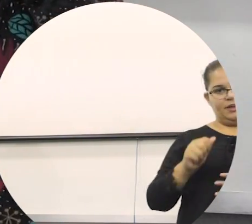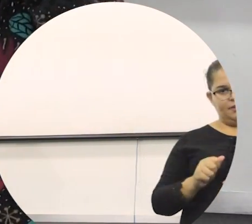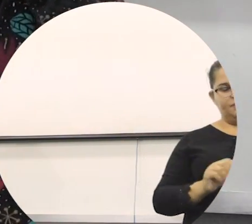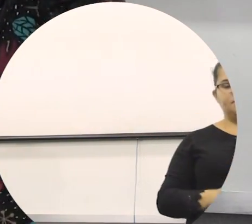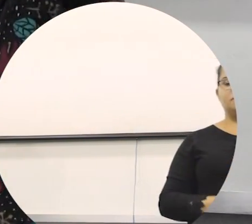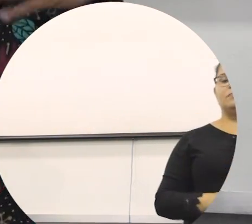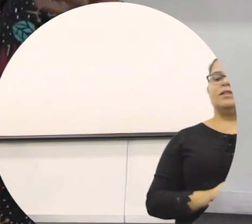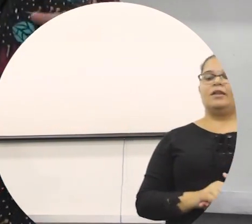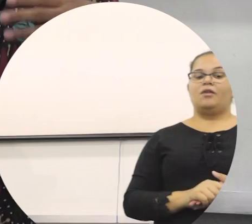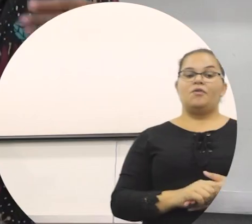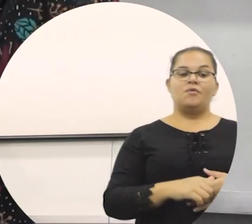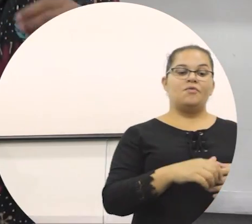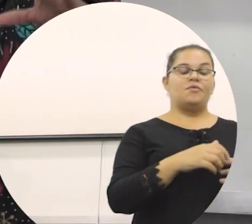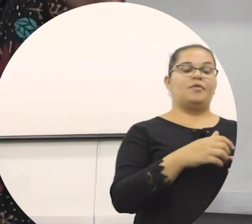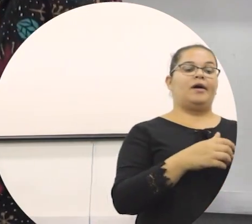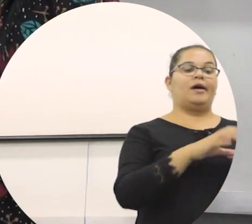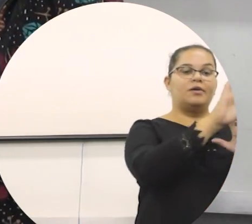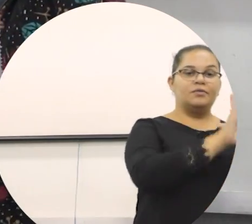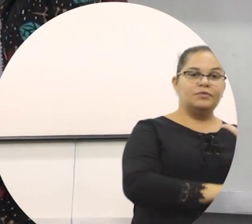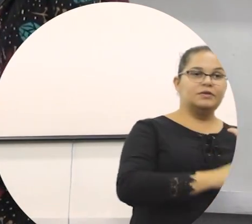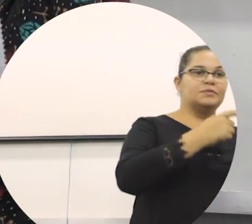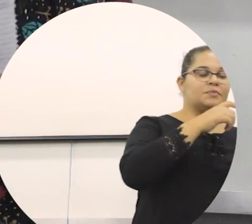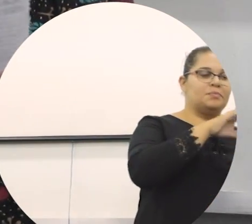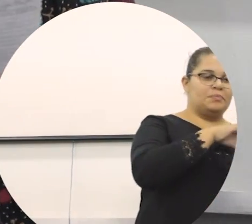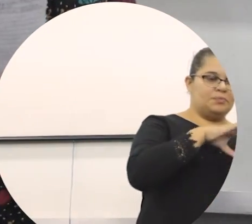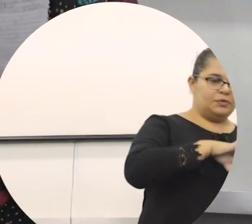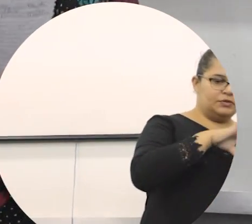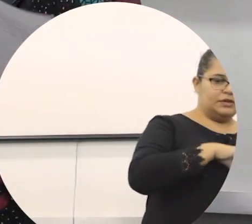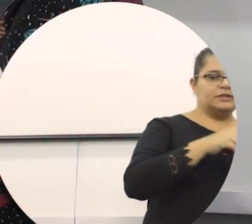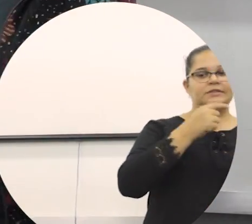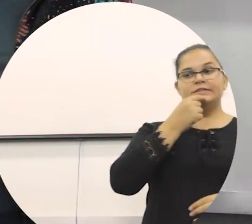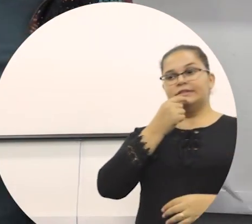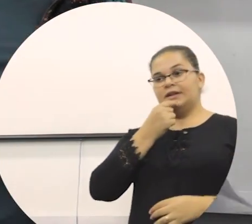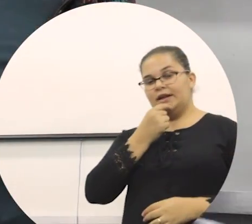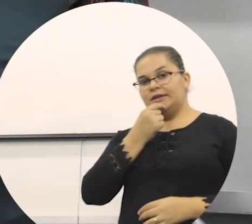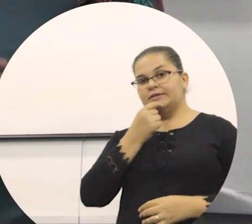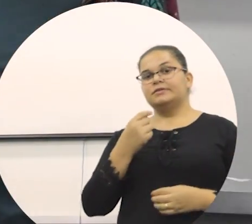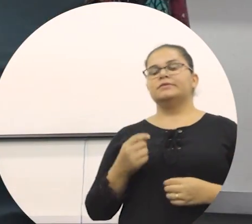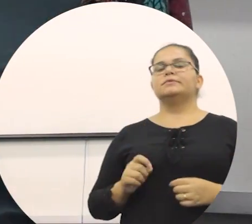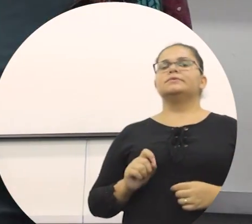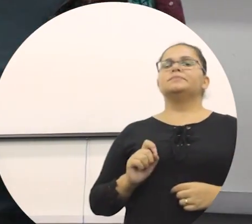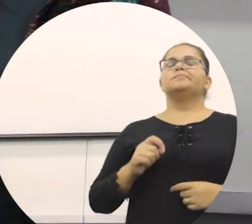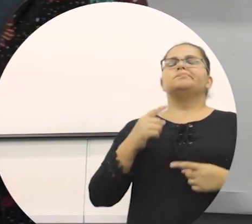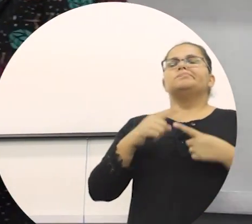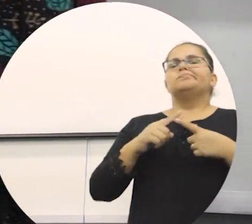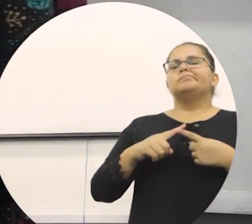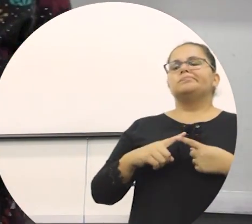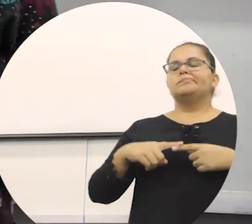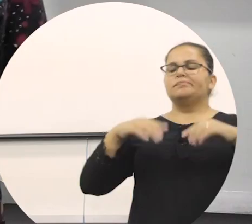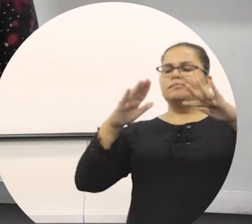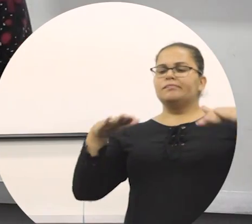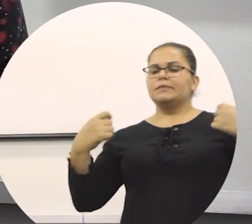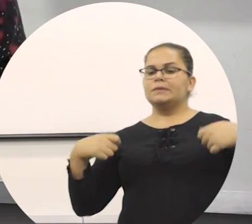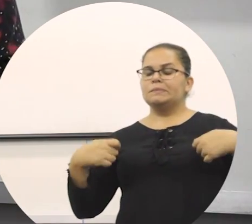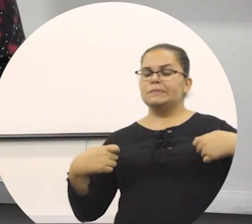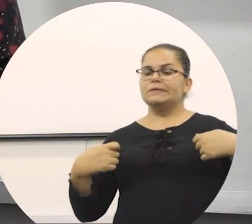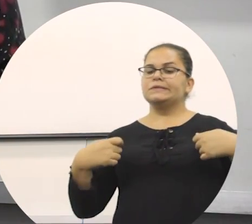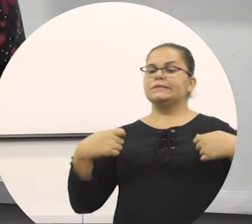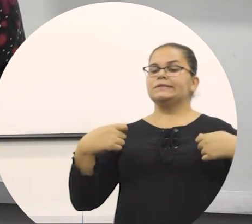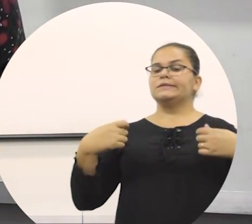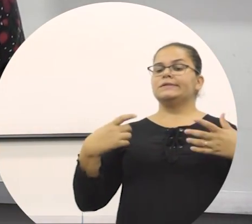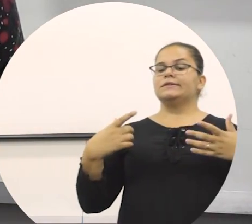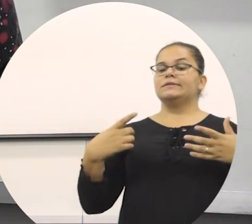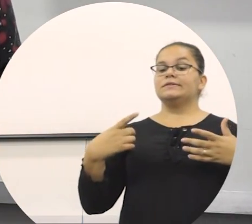nem de inglês. Então, a gente fez uma coisa bem rápida, né? O que que o aluno precisaria saber em Libras para começar a